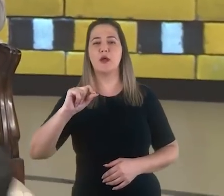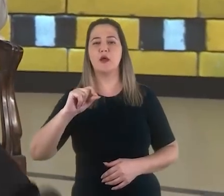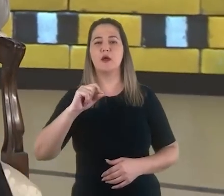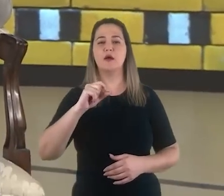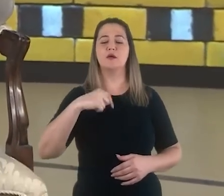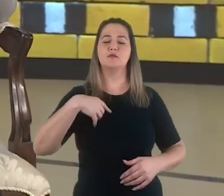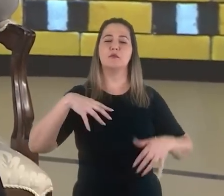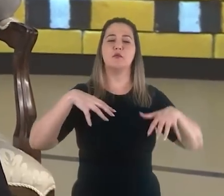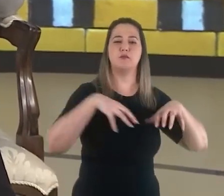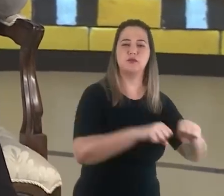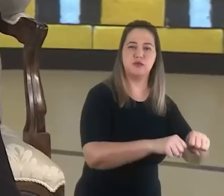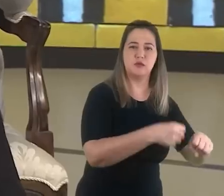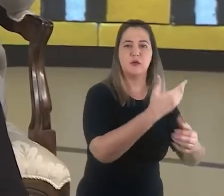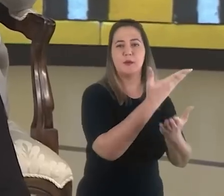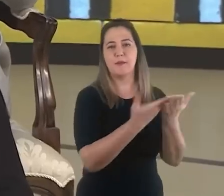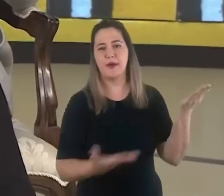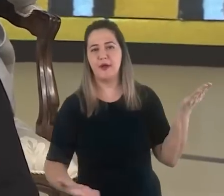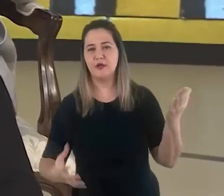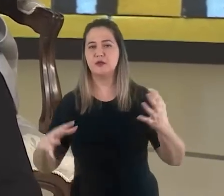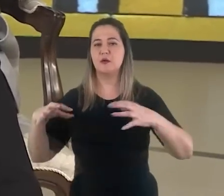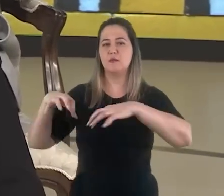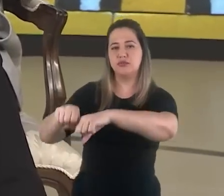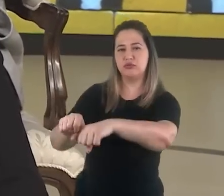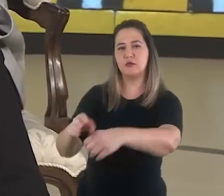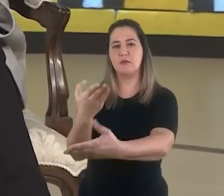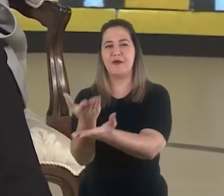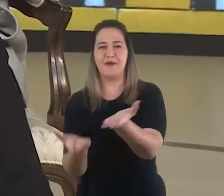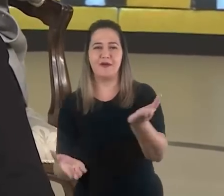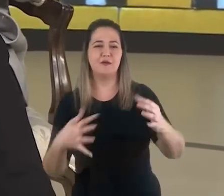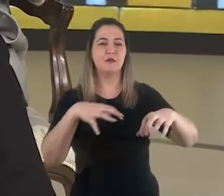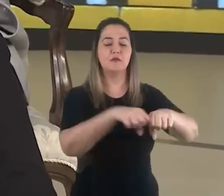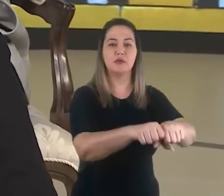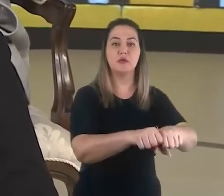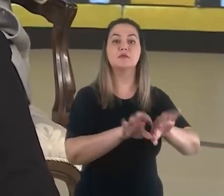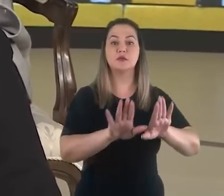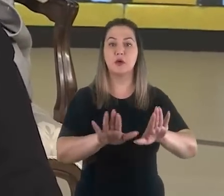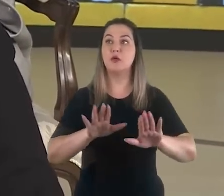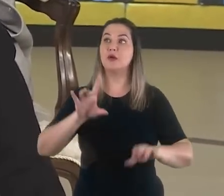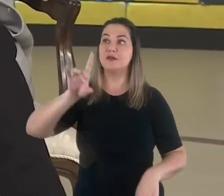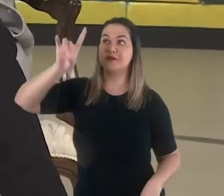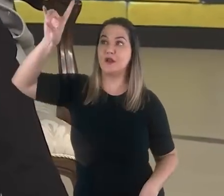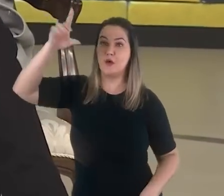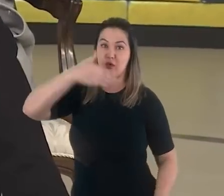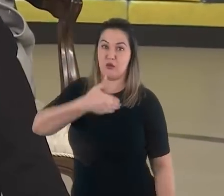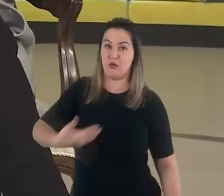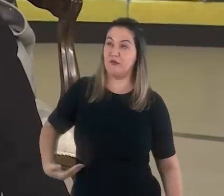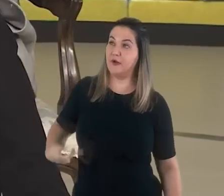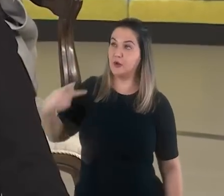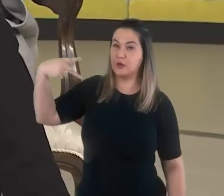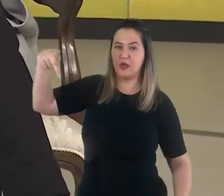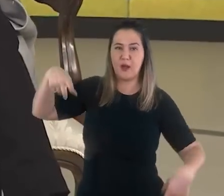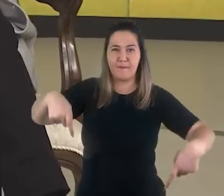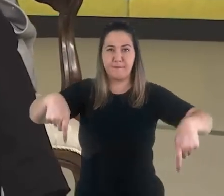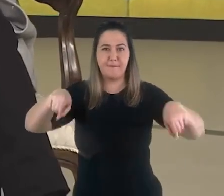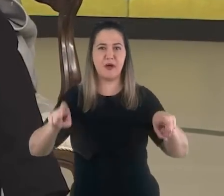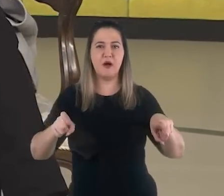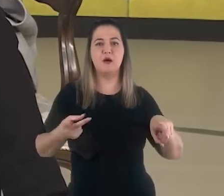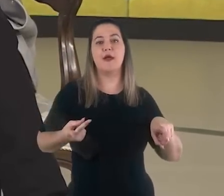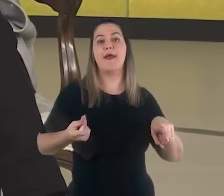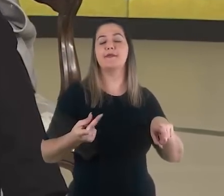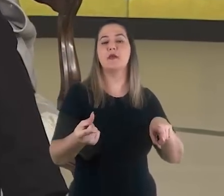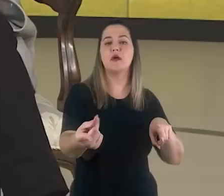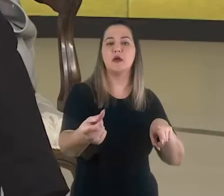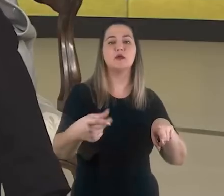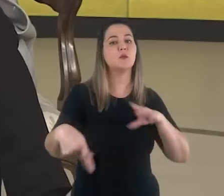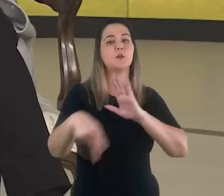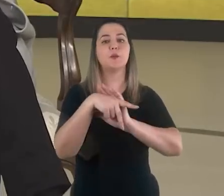qualquer outro poder terrestre ou tempestade. Ele seria um governo e um reinado do Messias, um reinado para todos e para